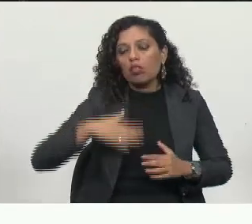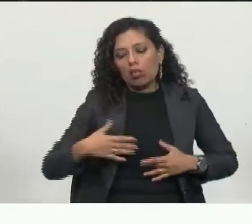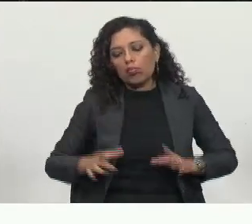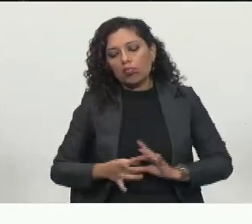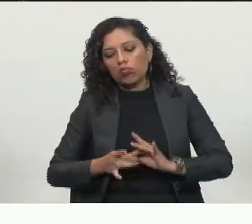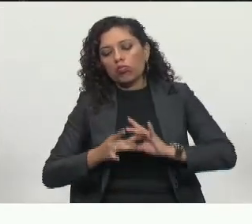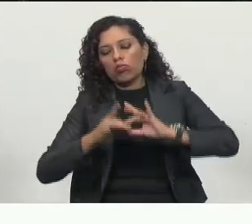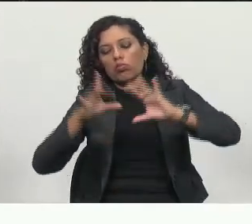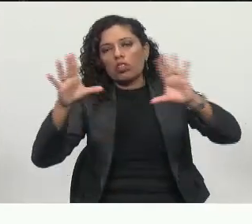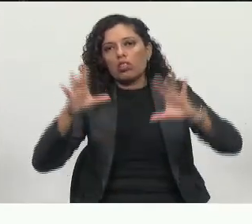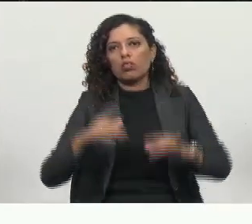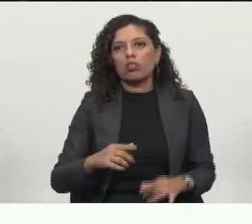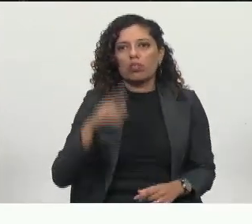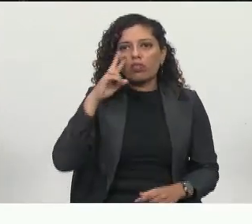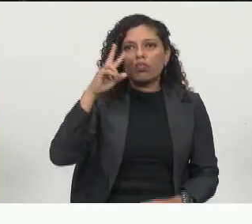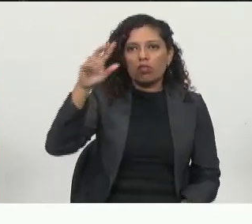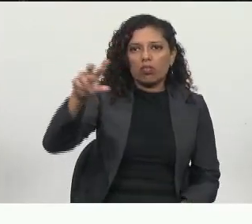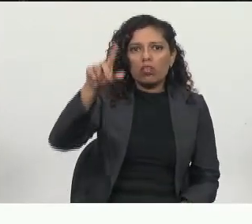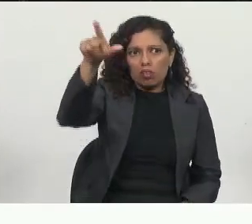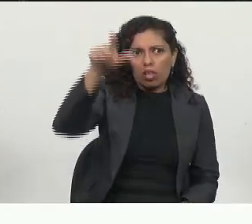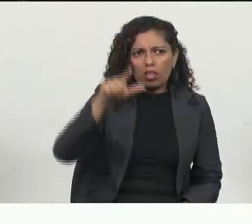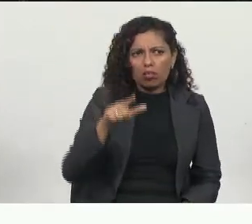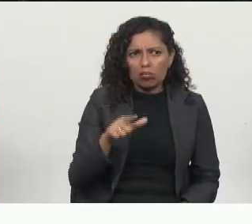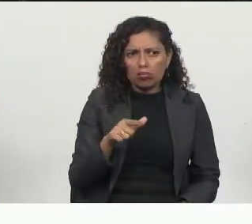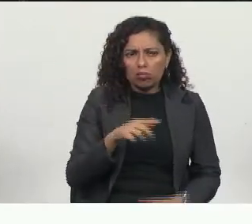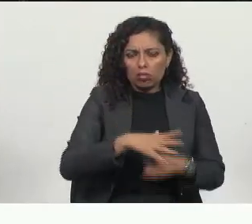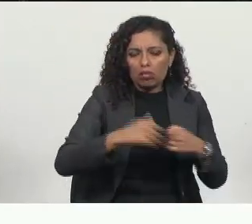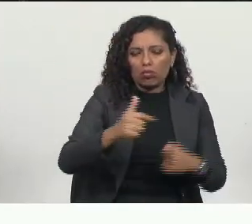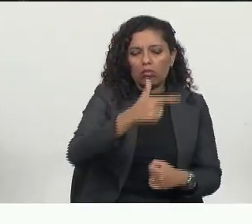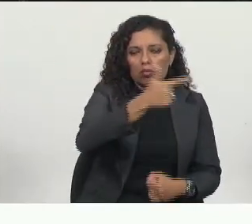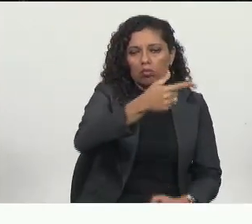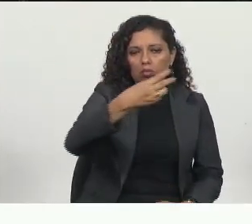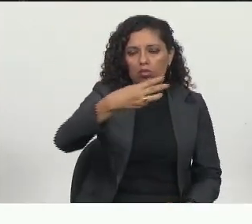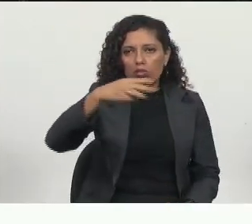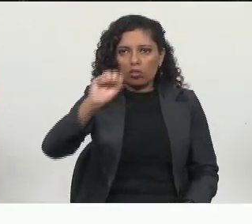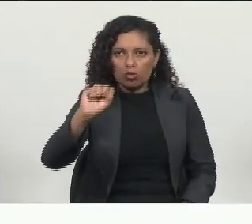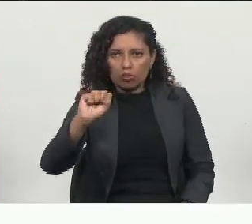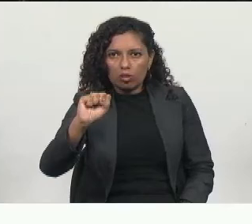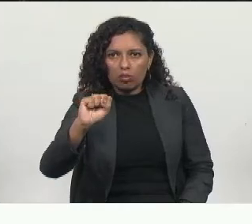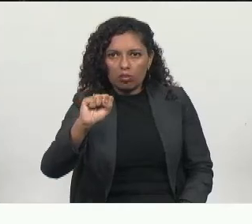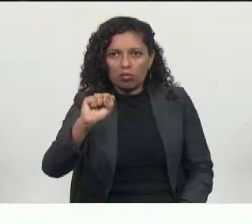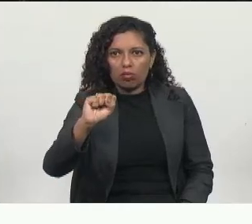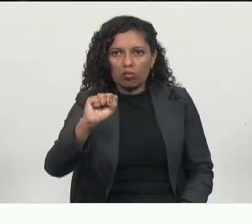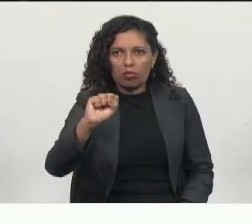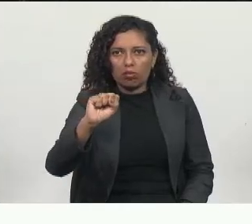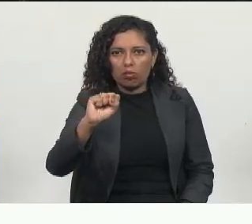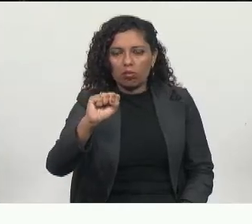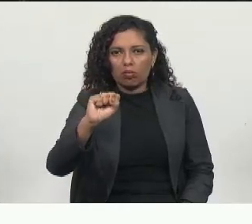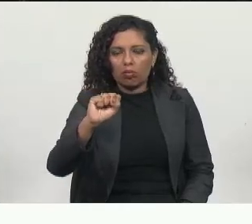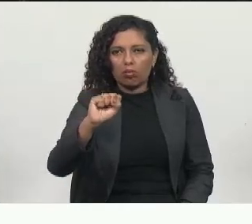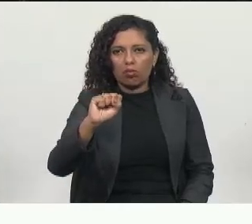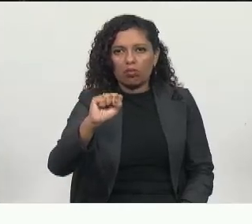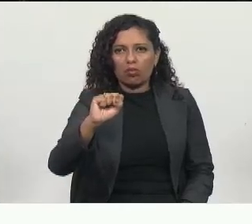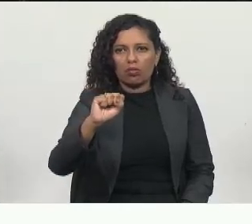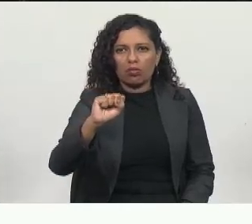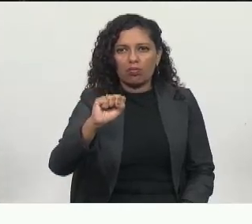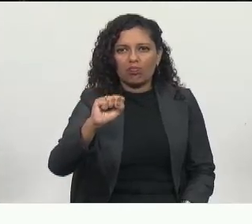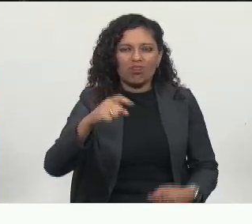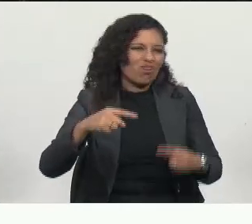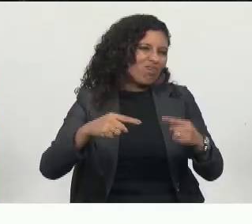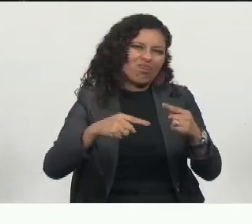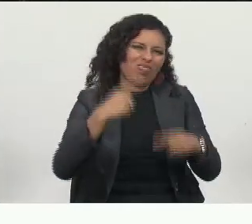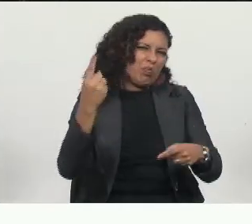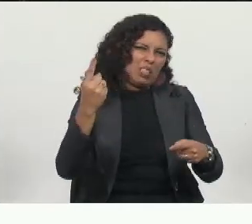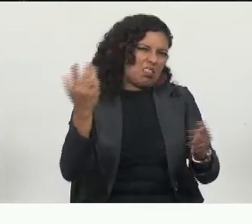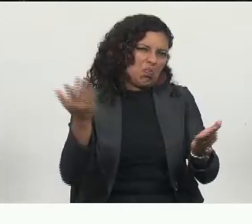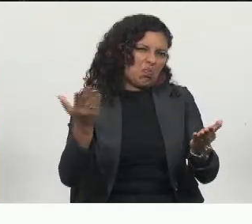a curiosidade de olhar o 238 lá, o artigo 238, que é extremamente assim, acho que já não se enquadra mais na realidade